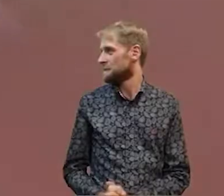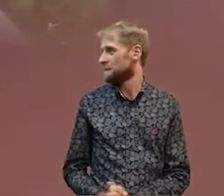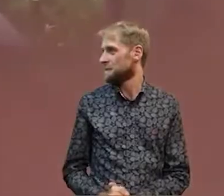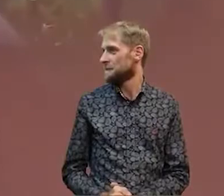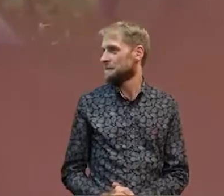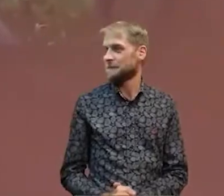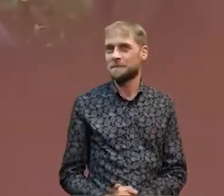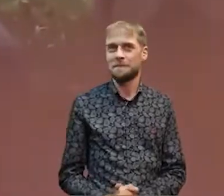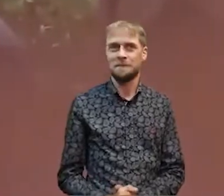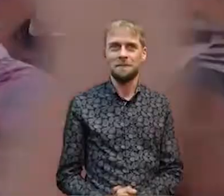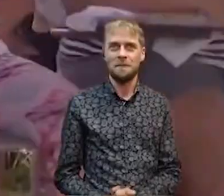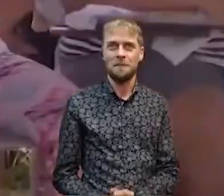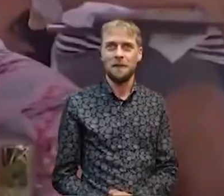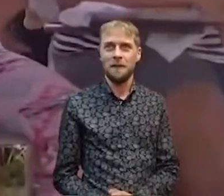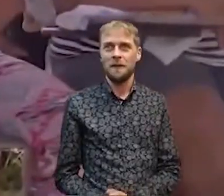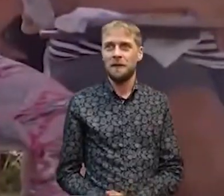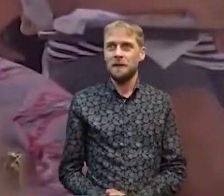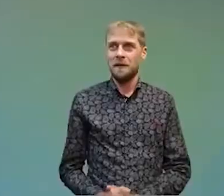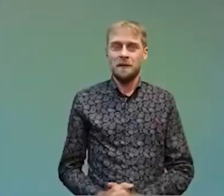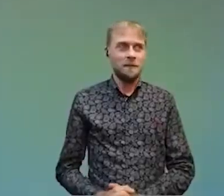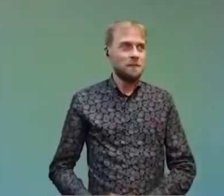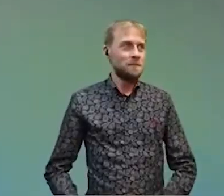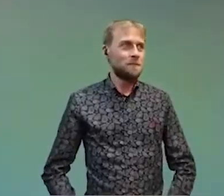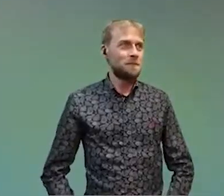geração de renda às famílias do campo.